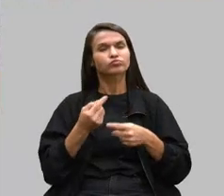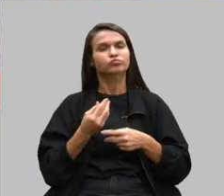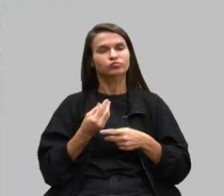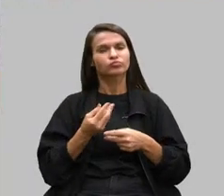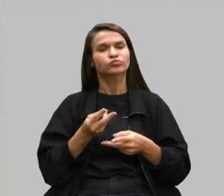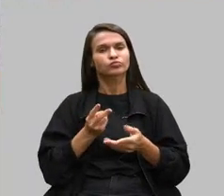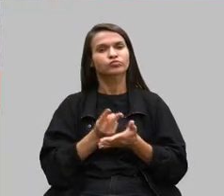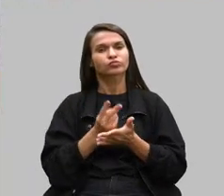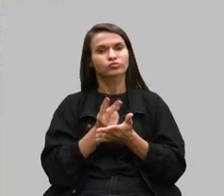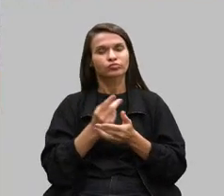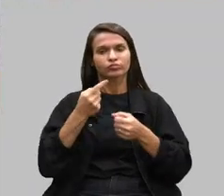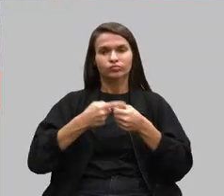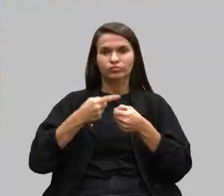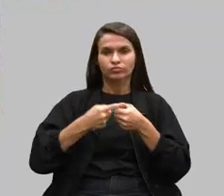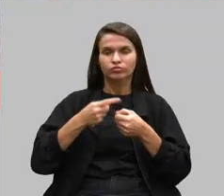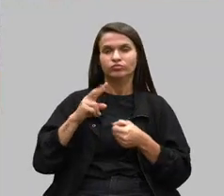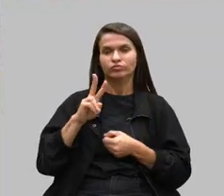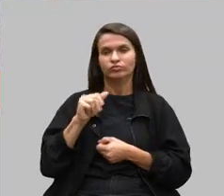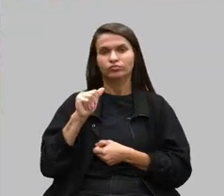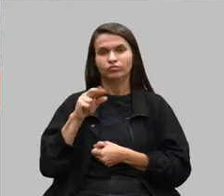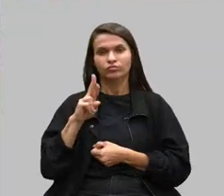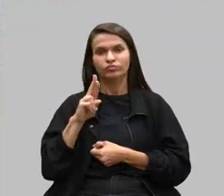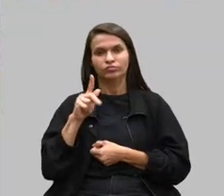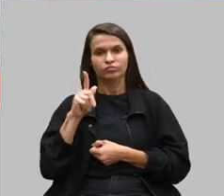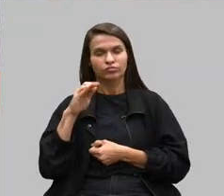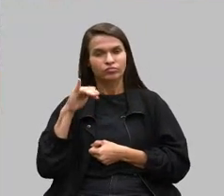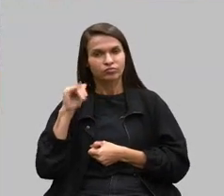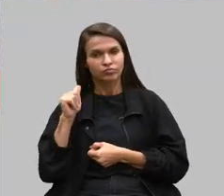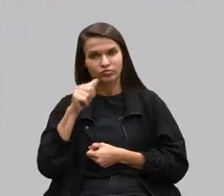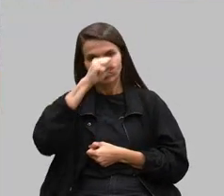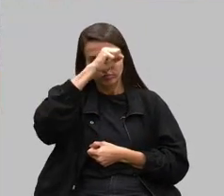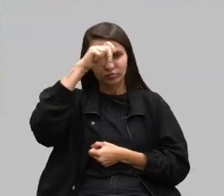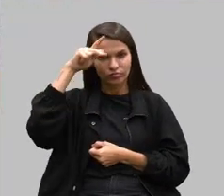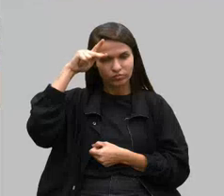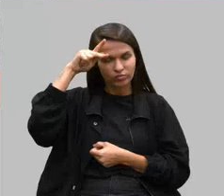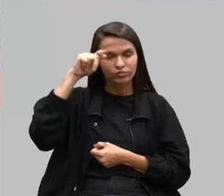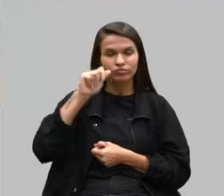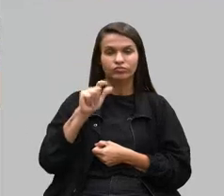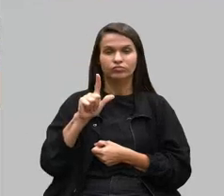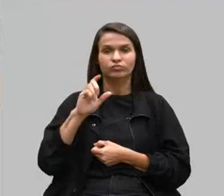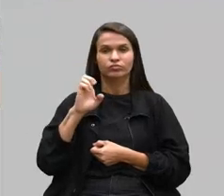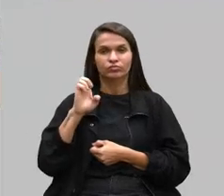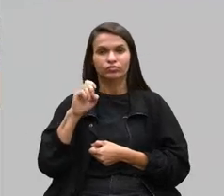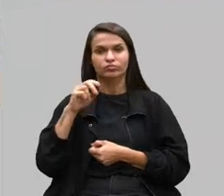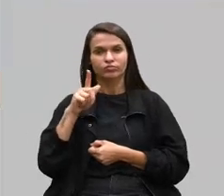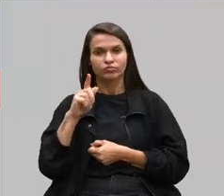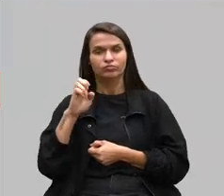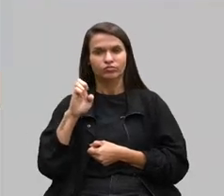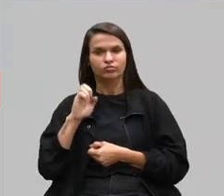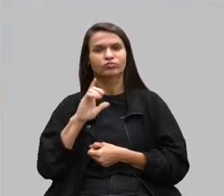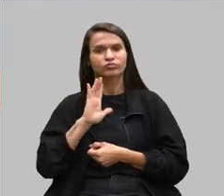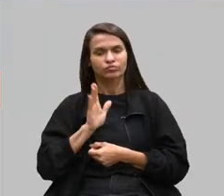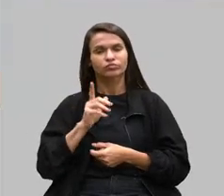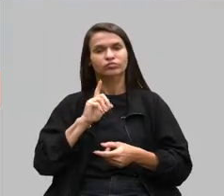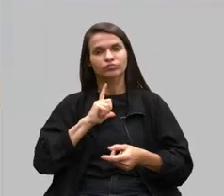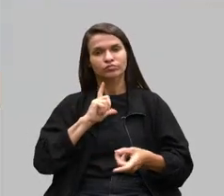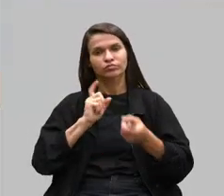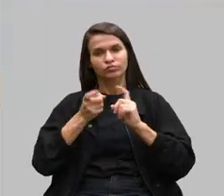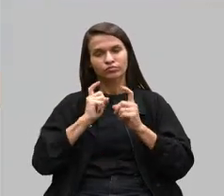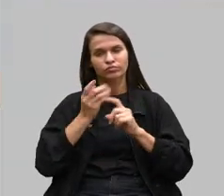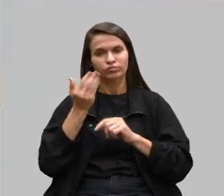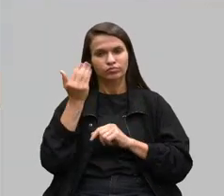Varginha representando nosso competente Prefeito verde aonde eu tive uma reunião não faz muito tempo com